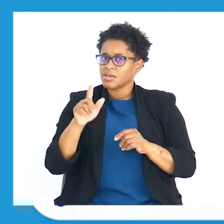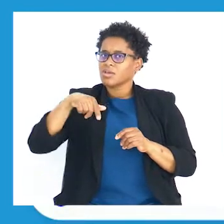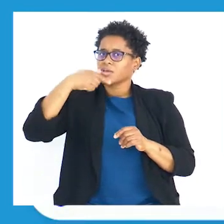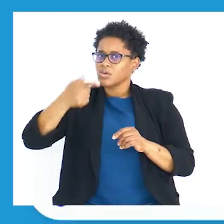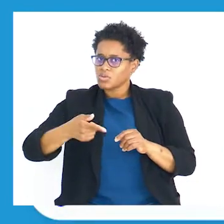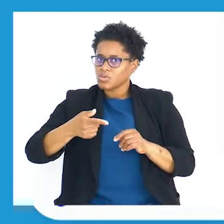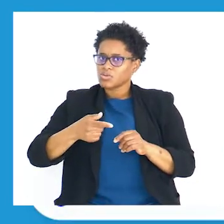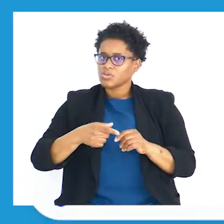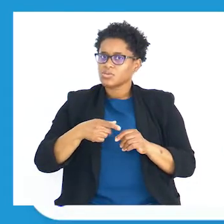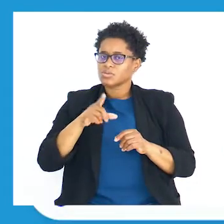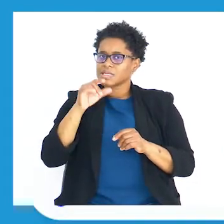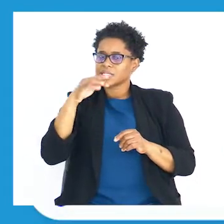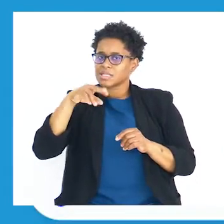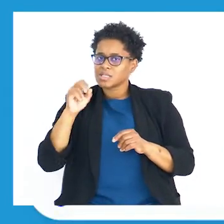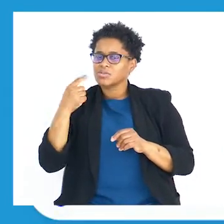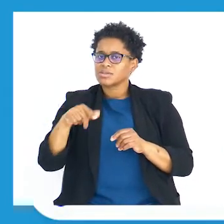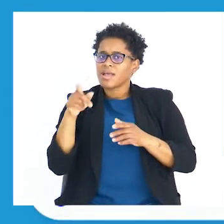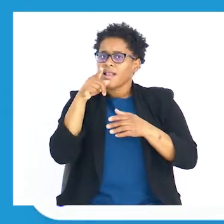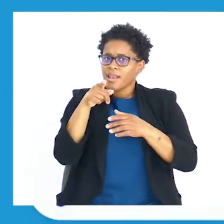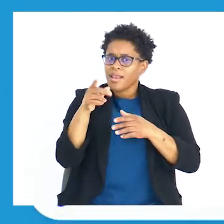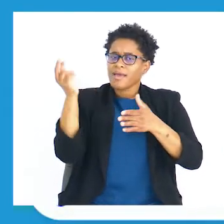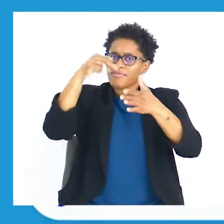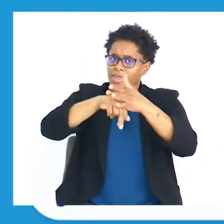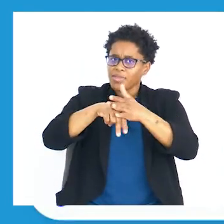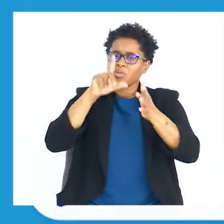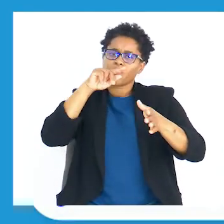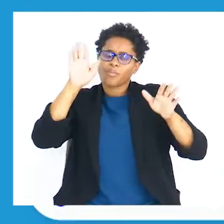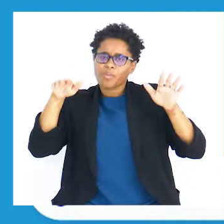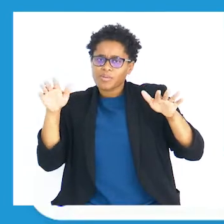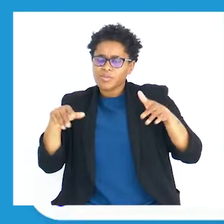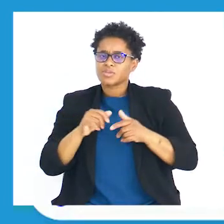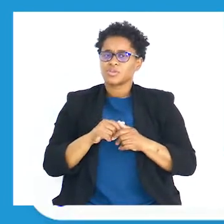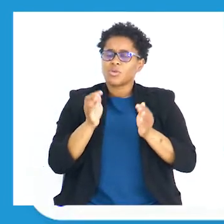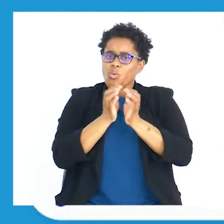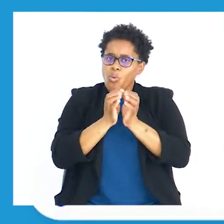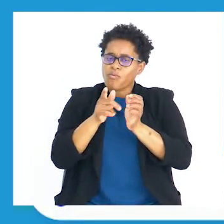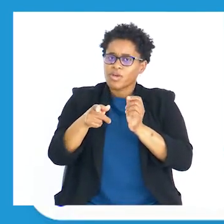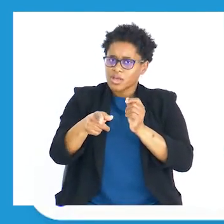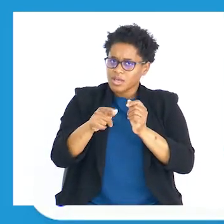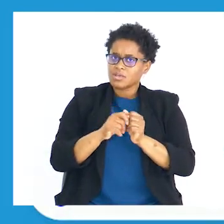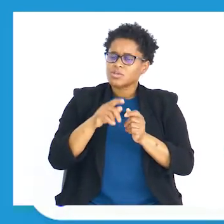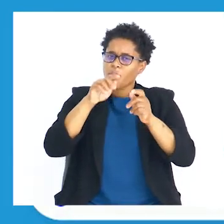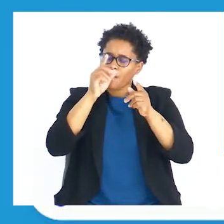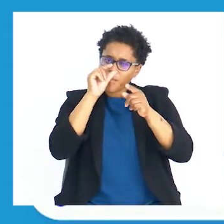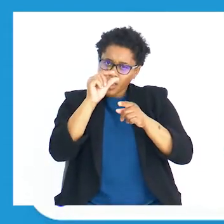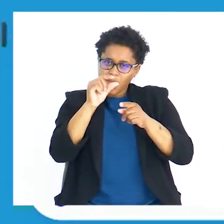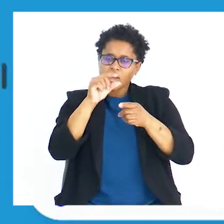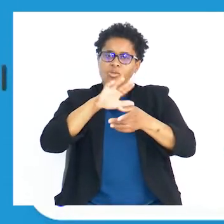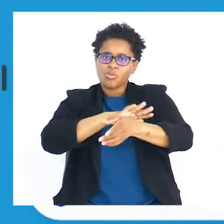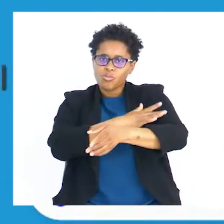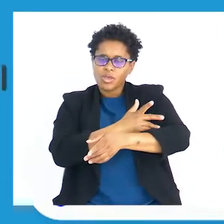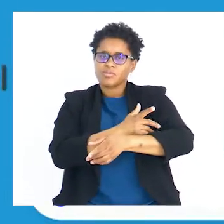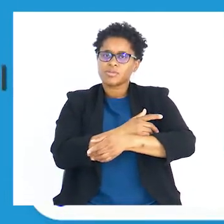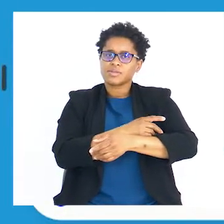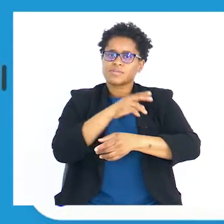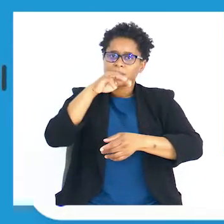ovo redondinho tem lá dentro um passarinho novo. Este é um pedaço de um poema de